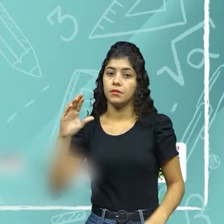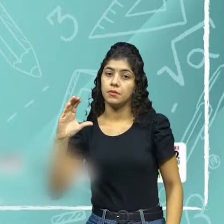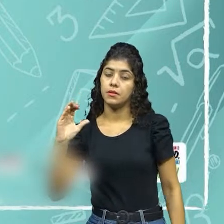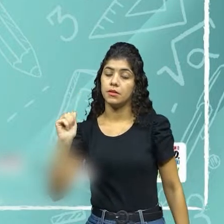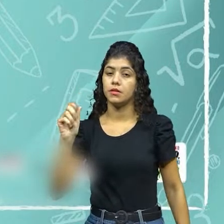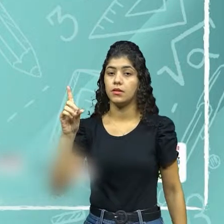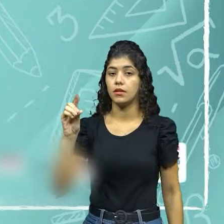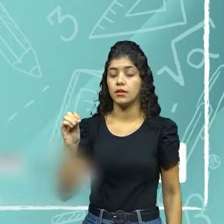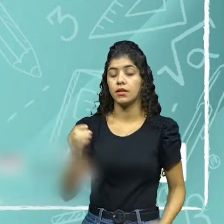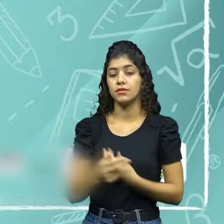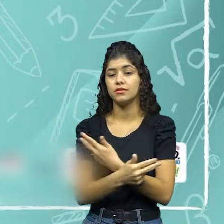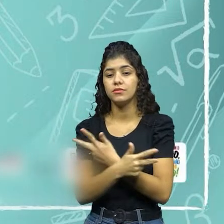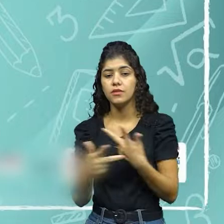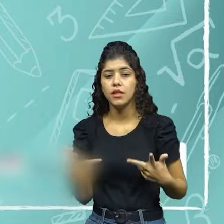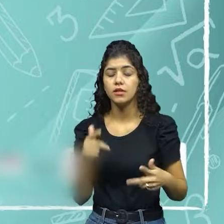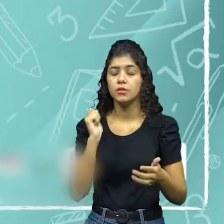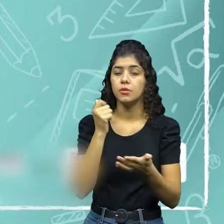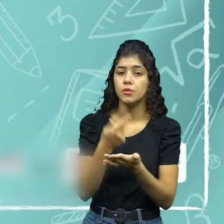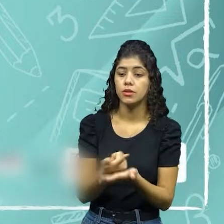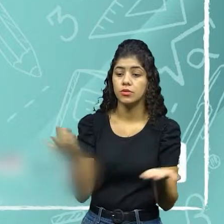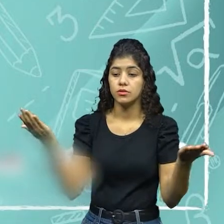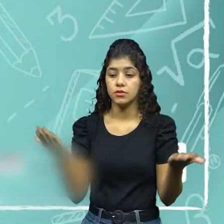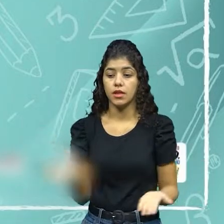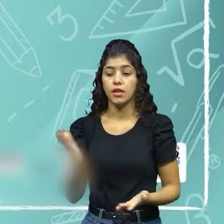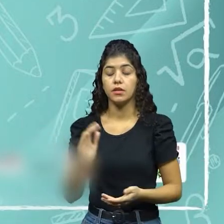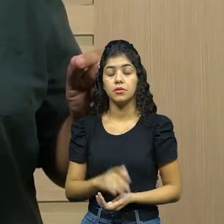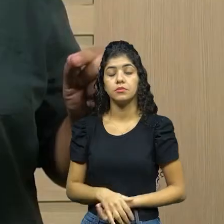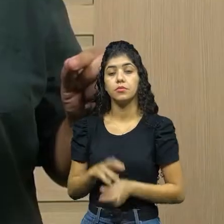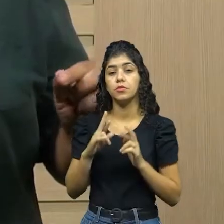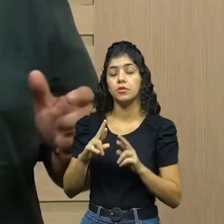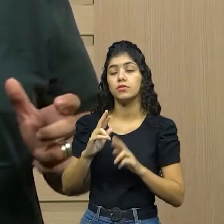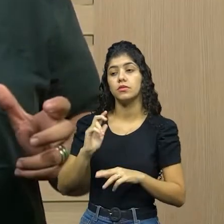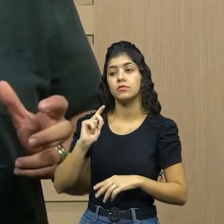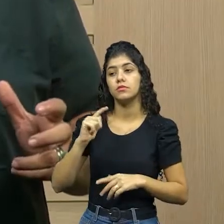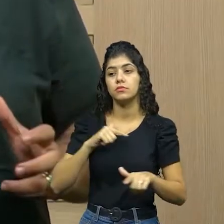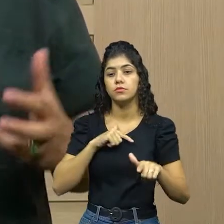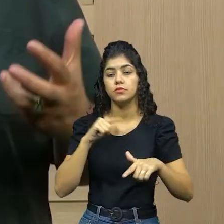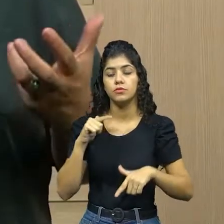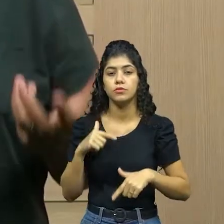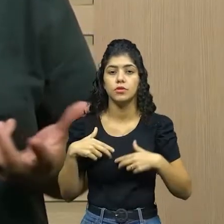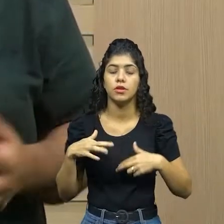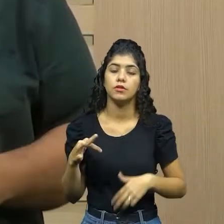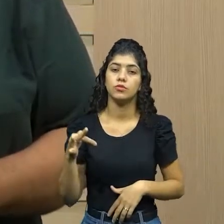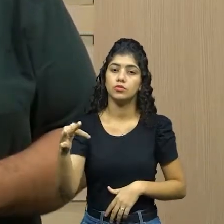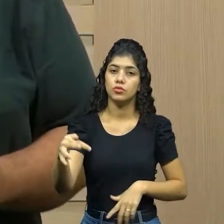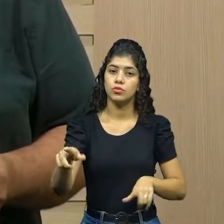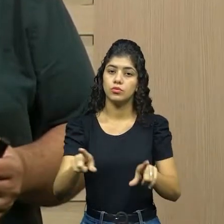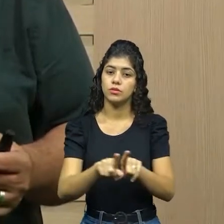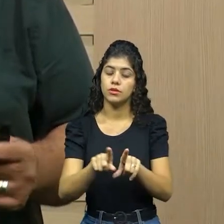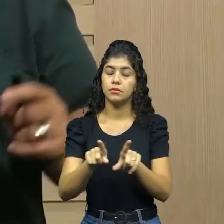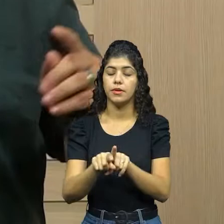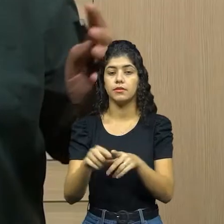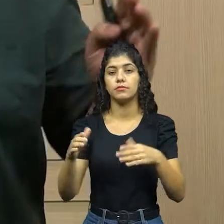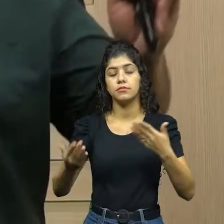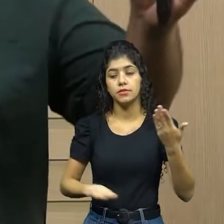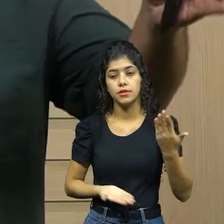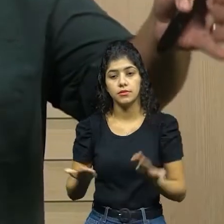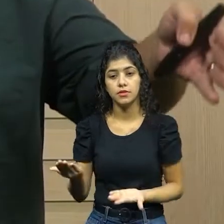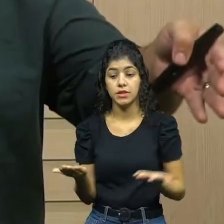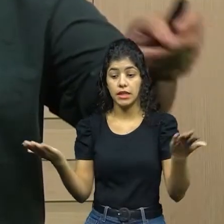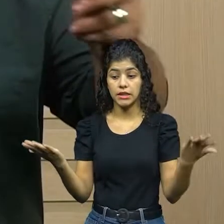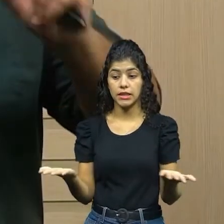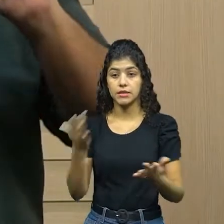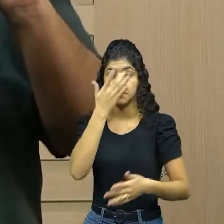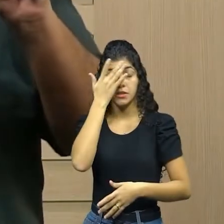compradores atuais e potenciais de um produto ou serviço. Então, quando eu falo de mercado, eu estou falando, voltando, olha, aqui é o